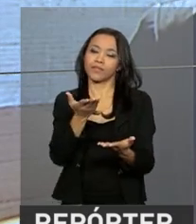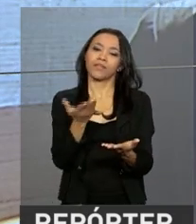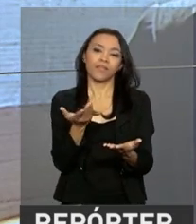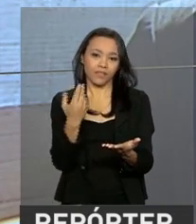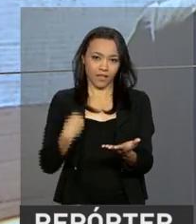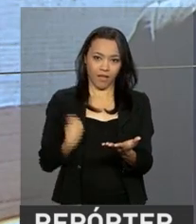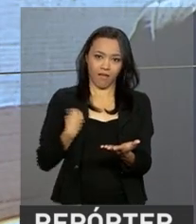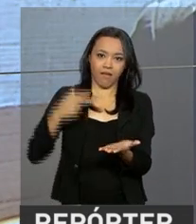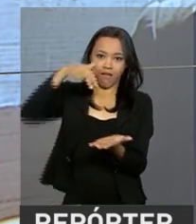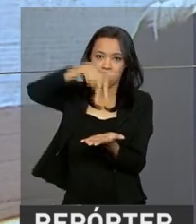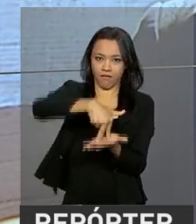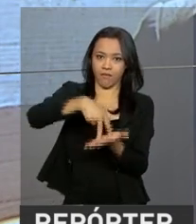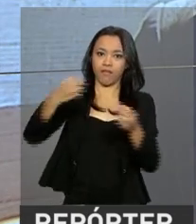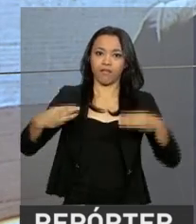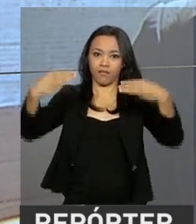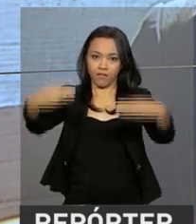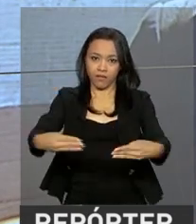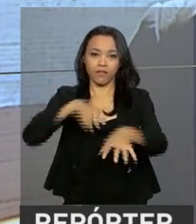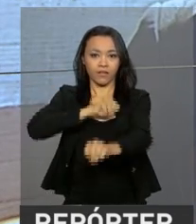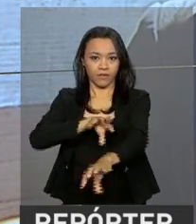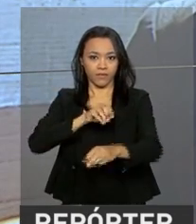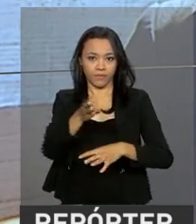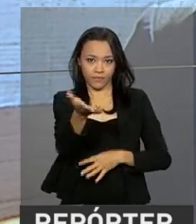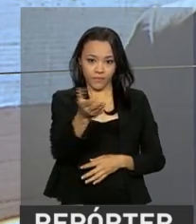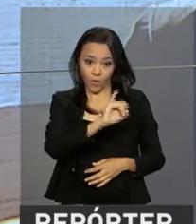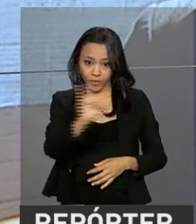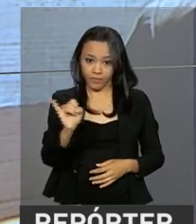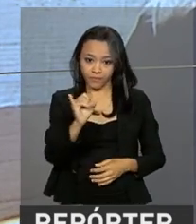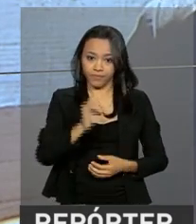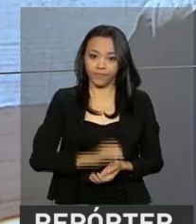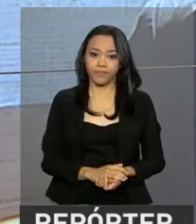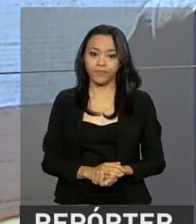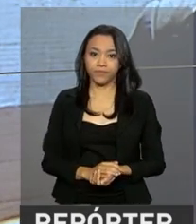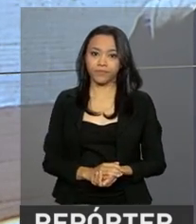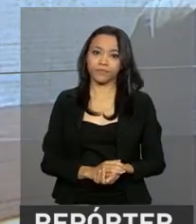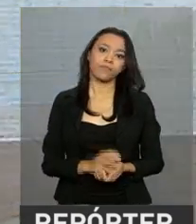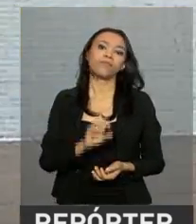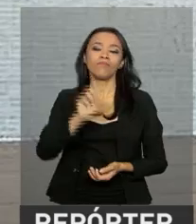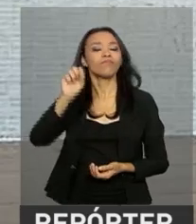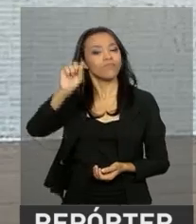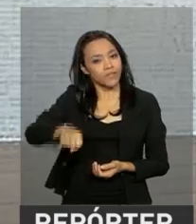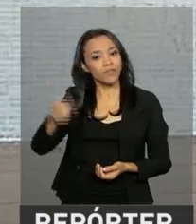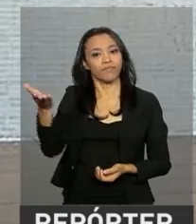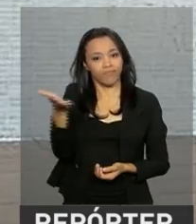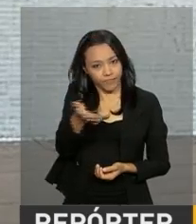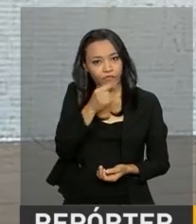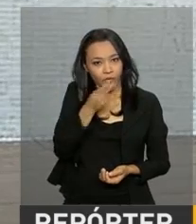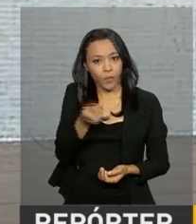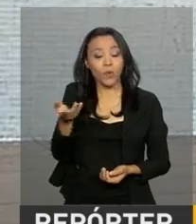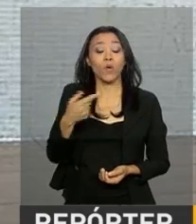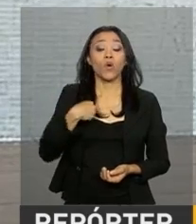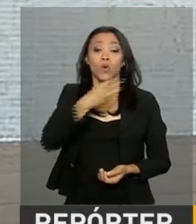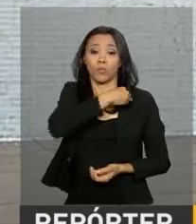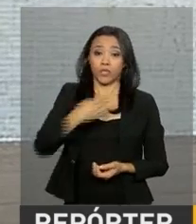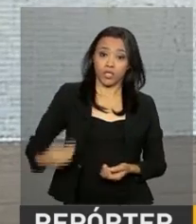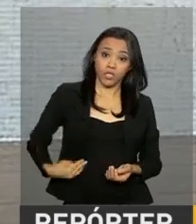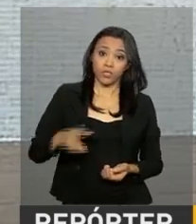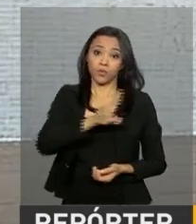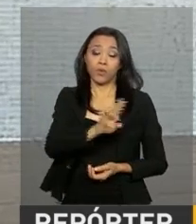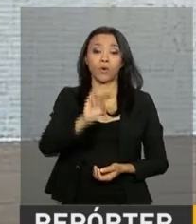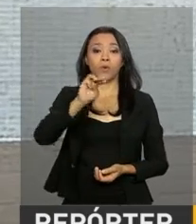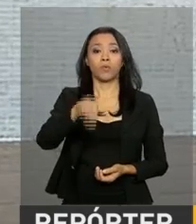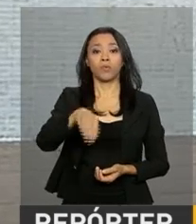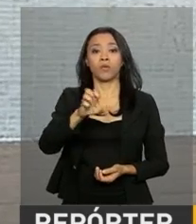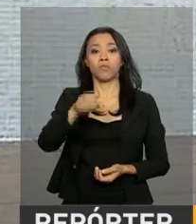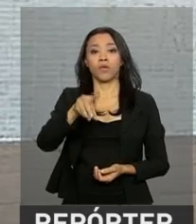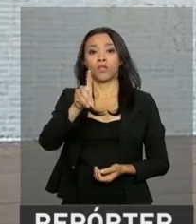que está lá no Ministério da Educação Olá Gabi Oi Leandro É isso mesmo o ministro da educação Mendonça Filho